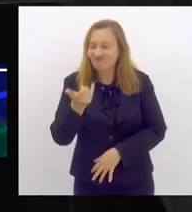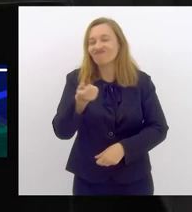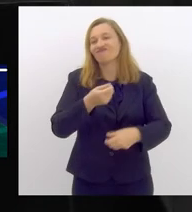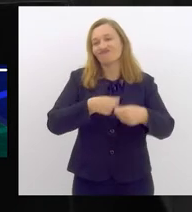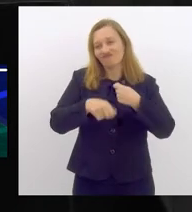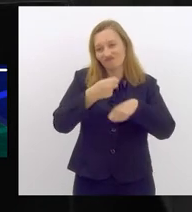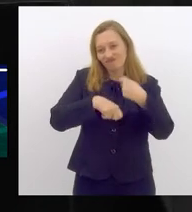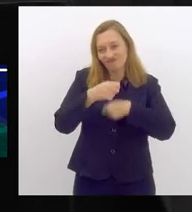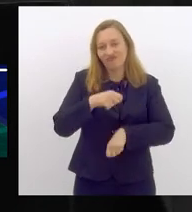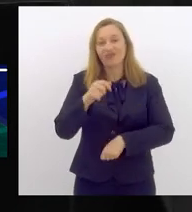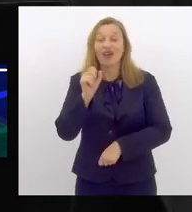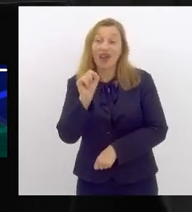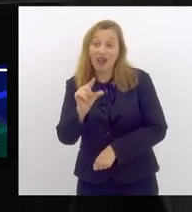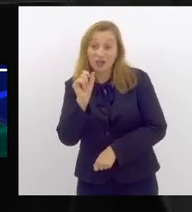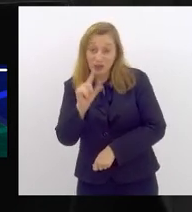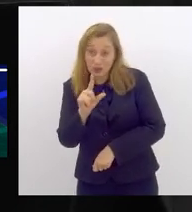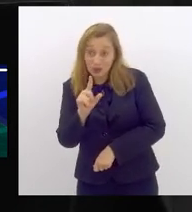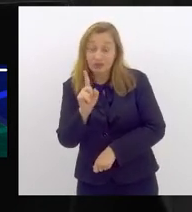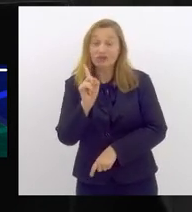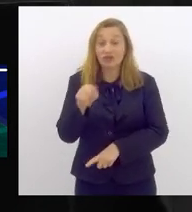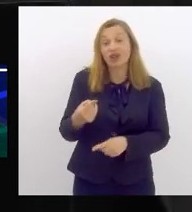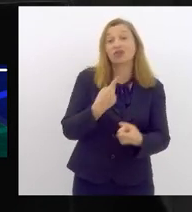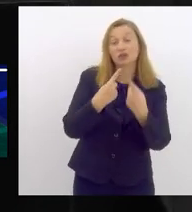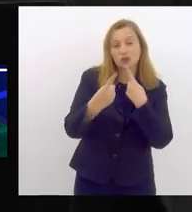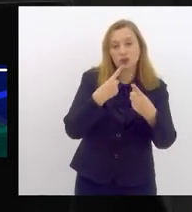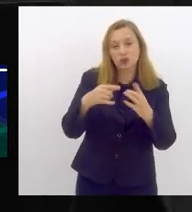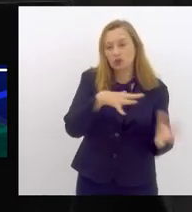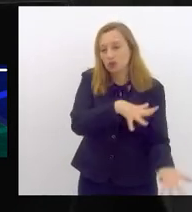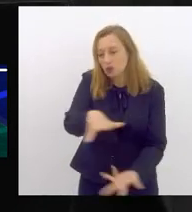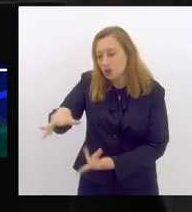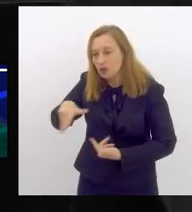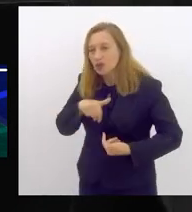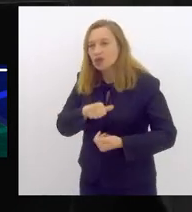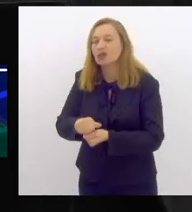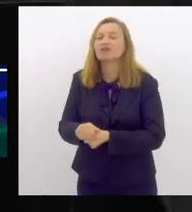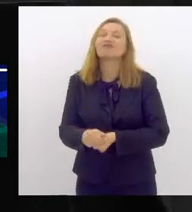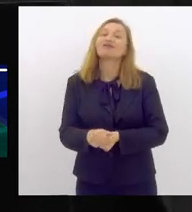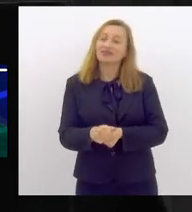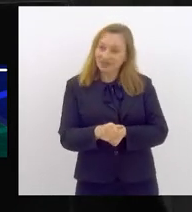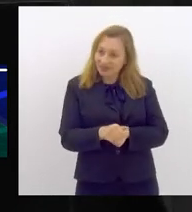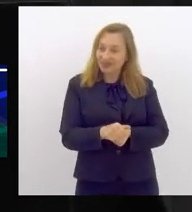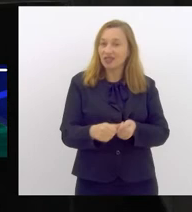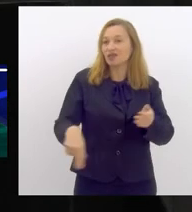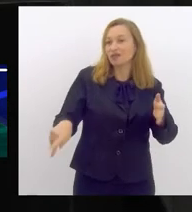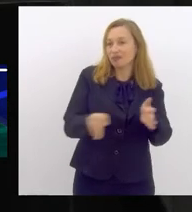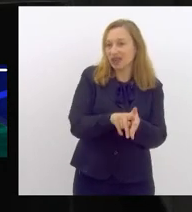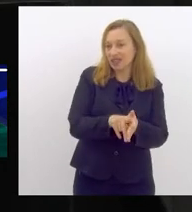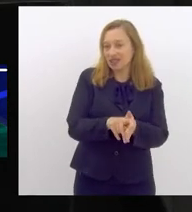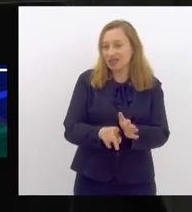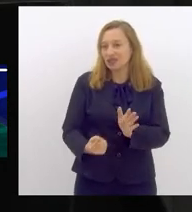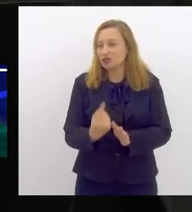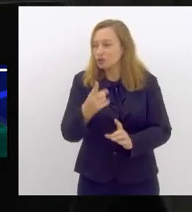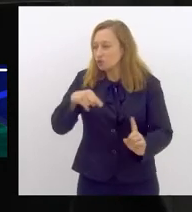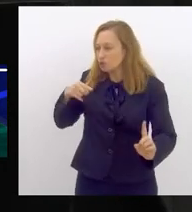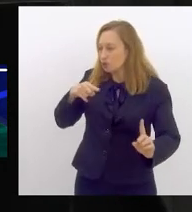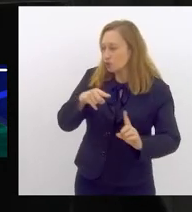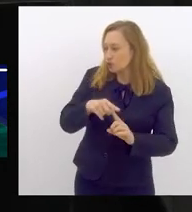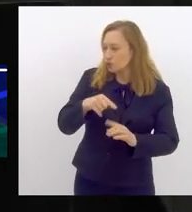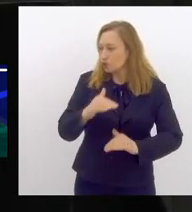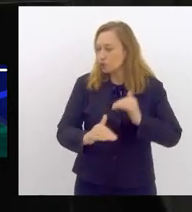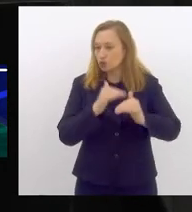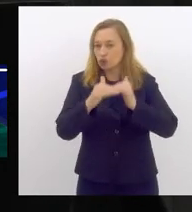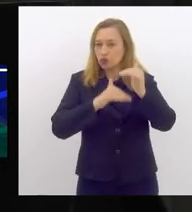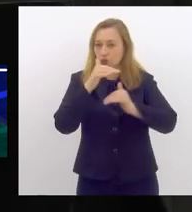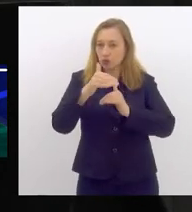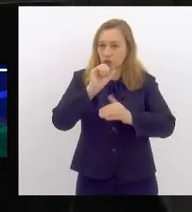economia azul que é de e no mundo inteiro e inclusive faz parte de um dos objetivos de